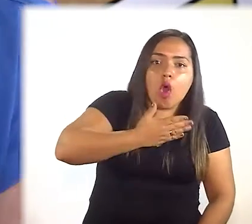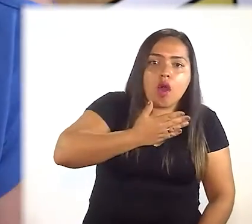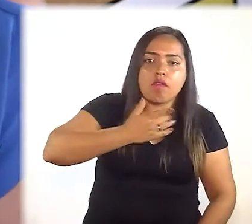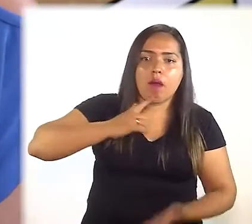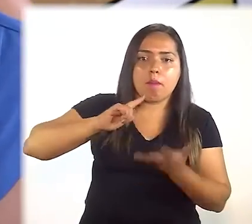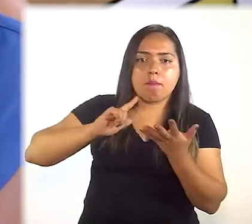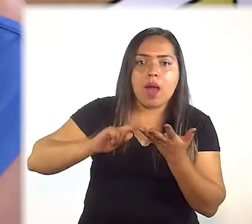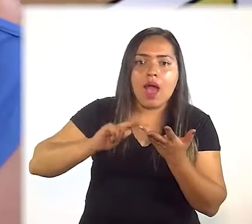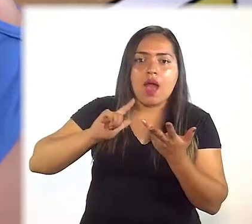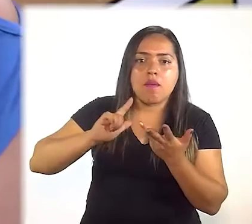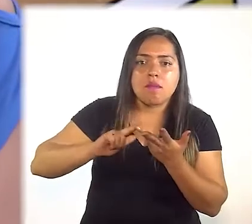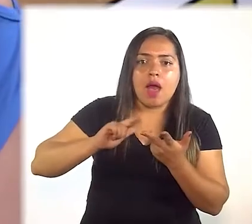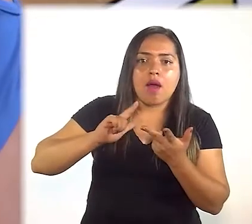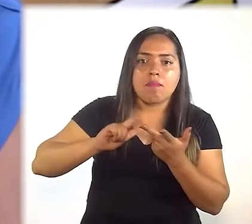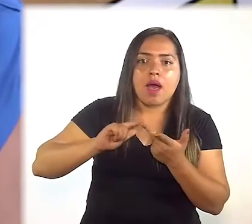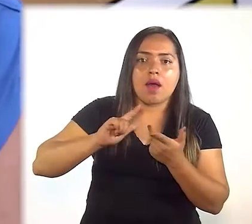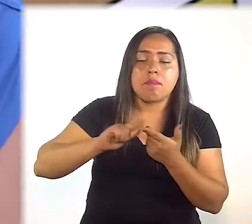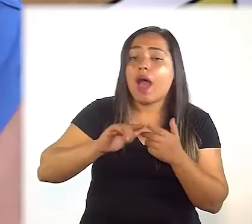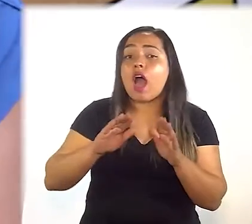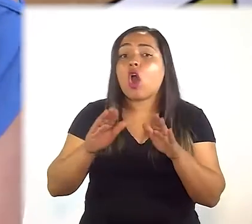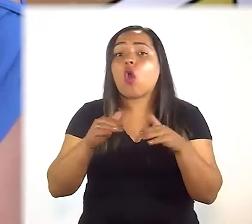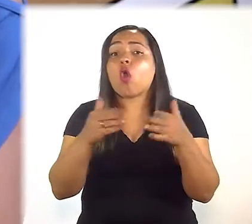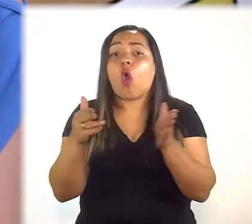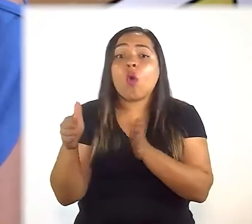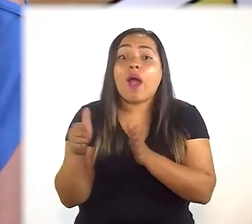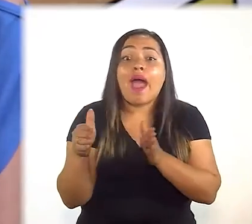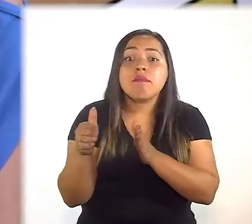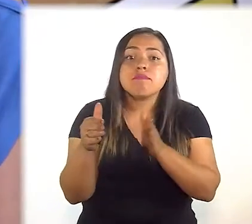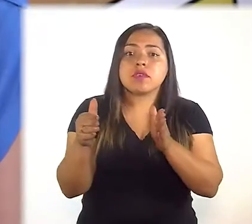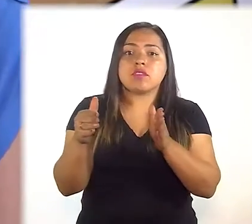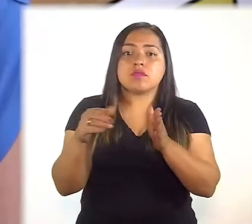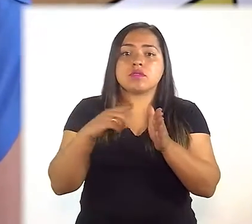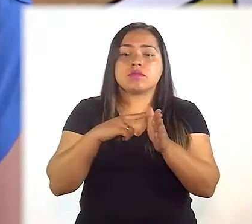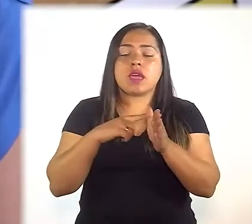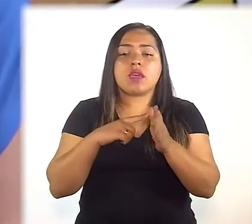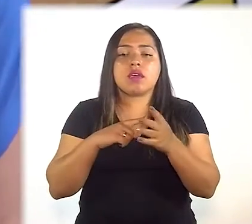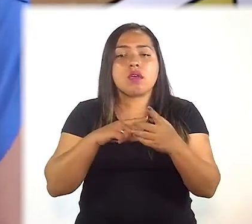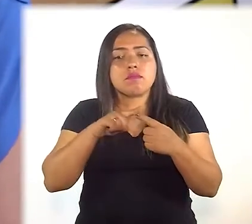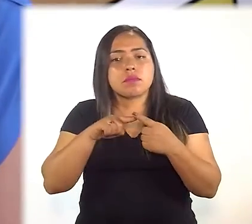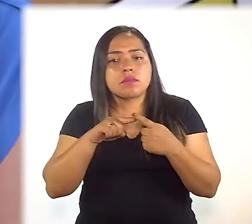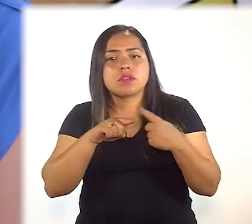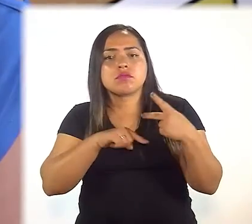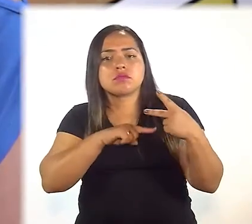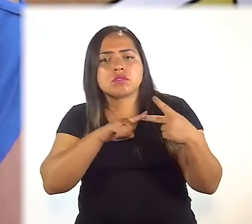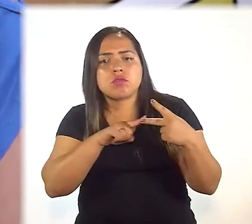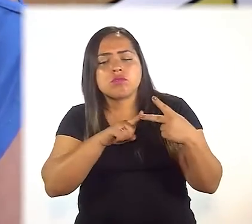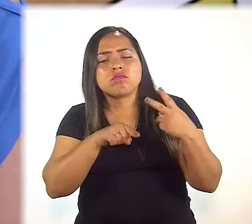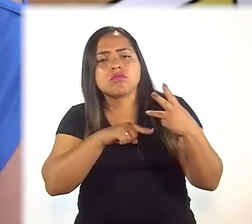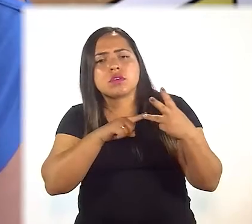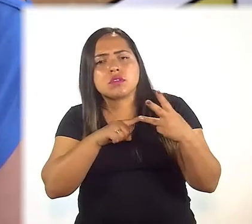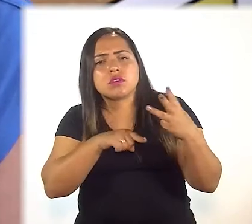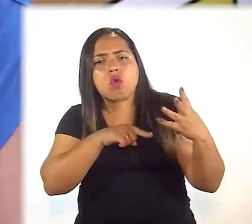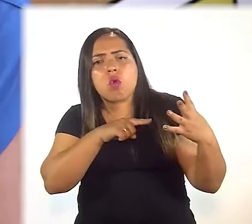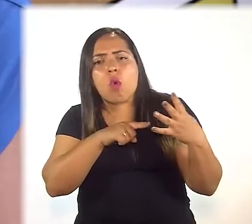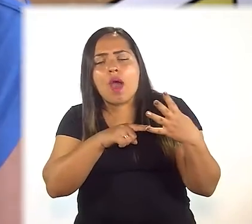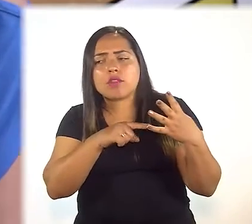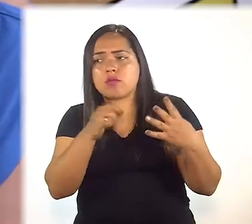pode identificar, ou quais provas, ou qual o procedimento que a